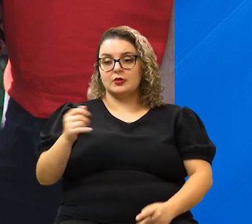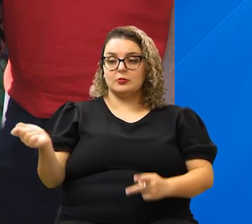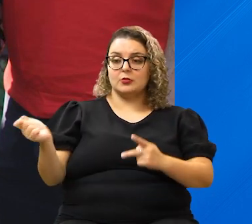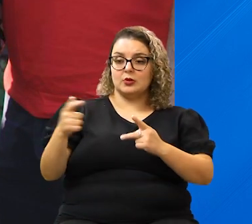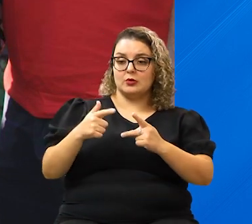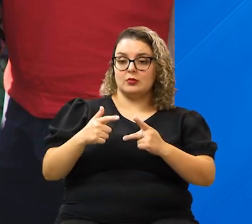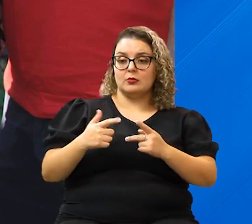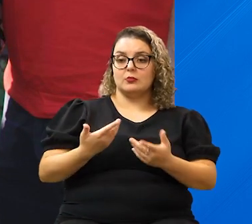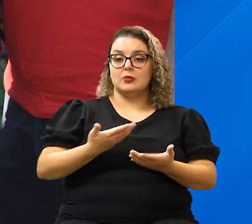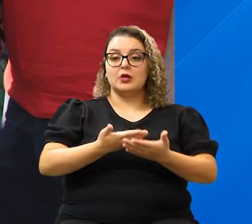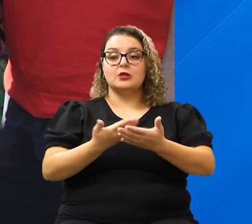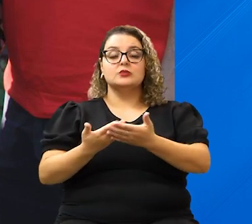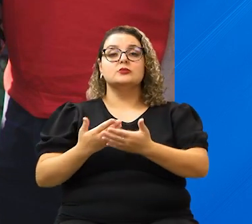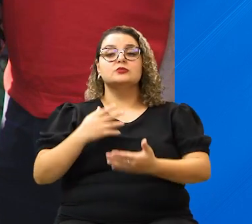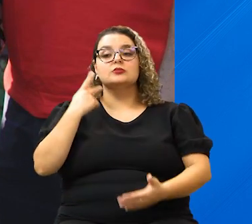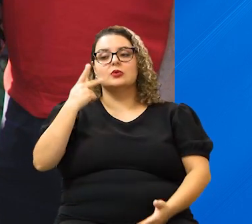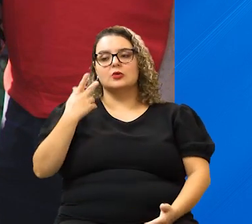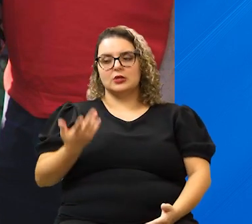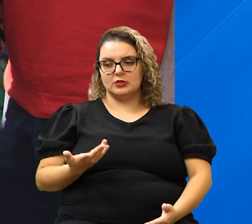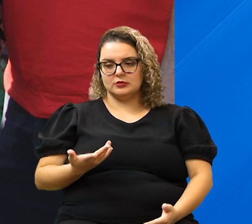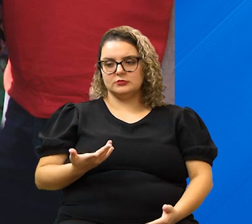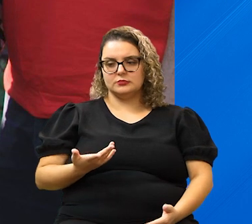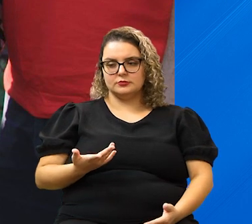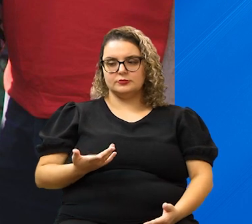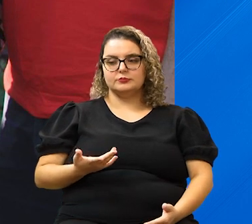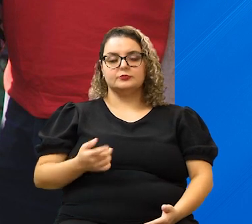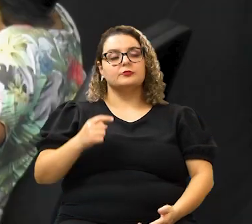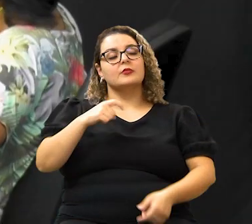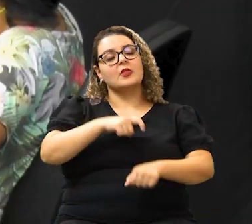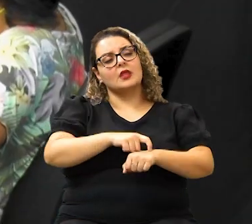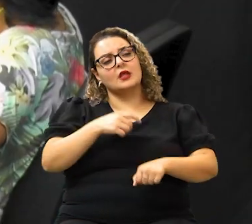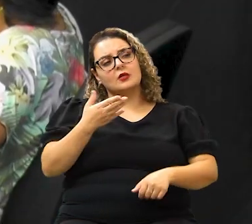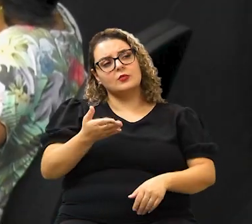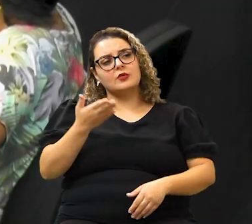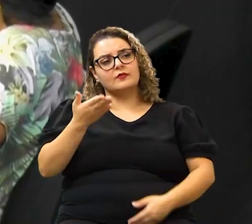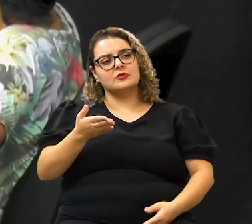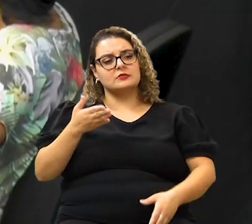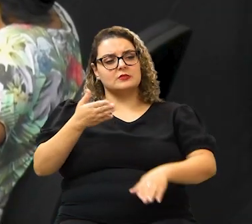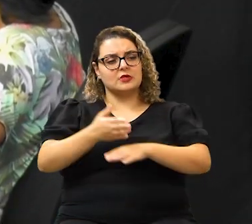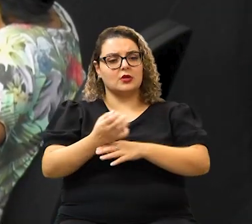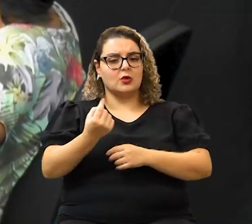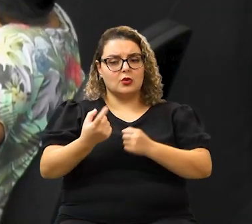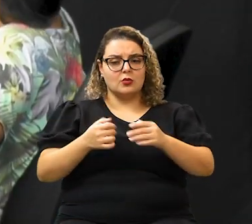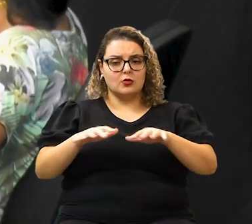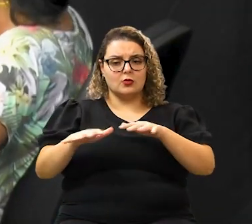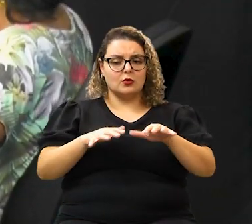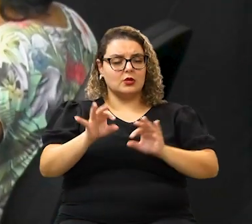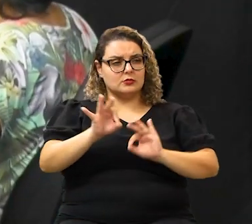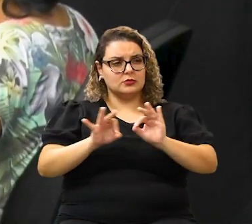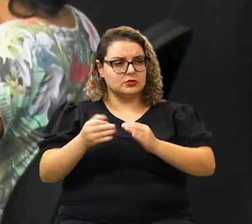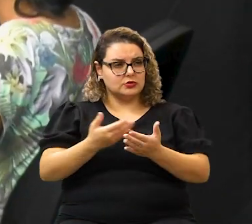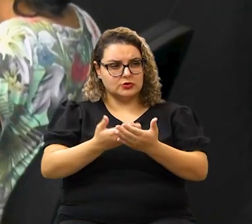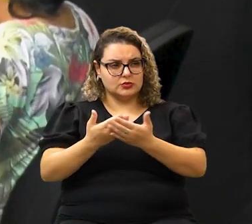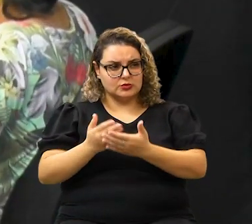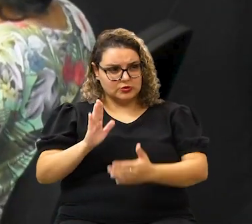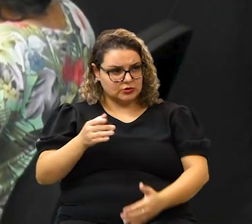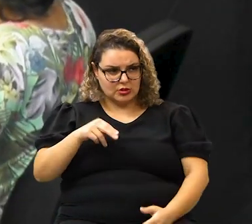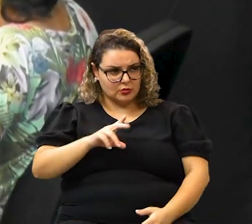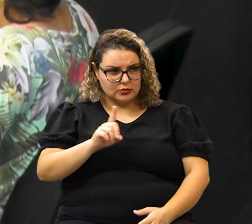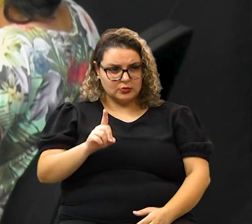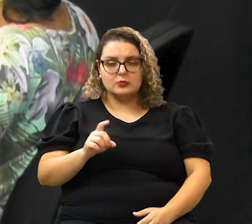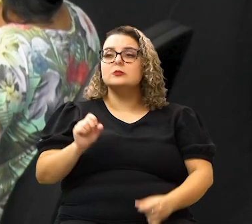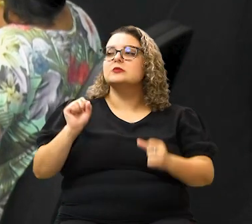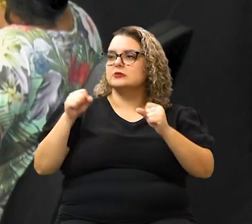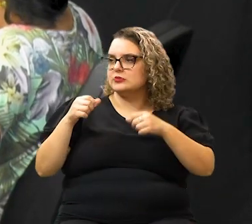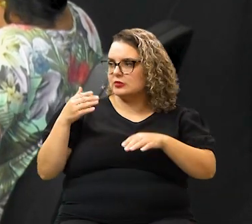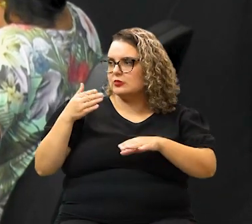Tá. Naquele período, você participava de algum movimento organizado estudantil? Já é isso ou não? Isso, eu já participava do